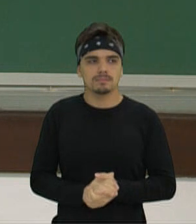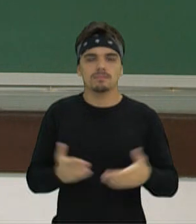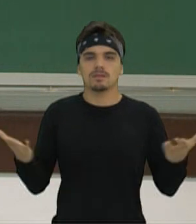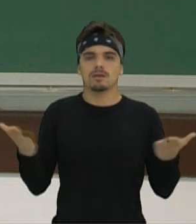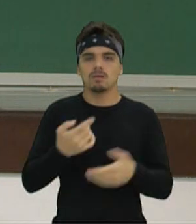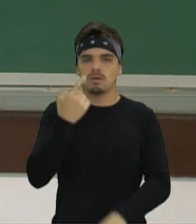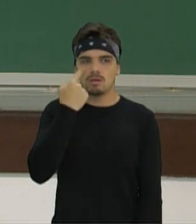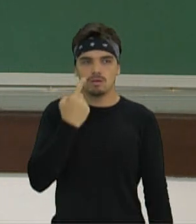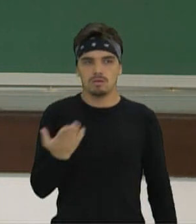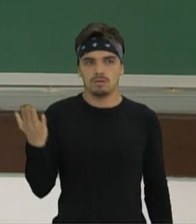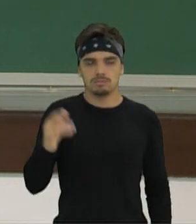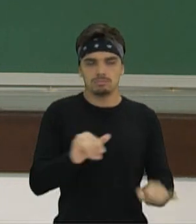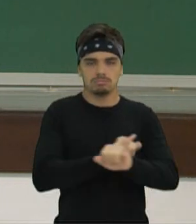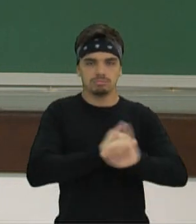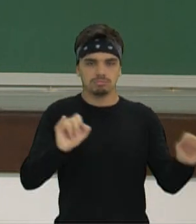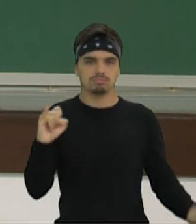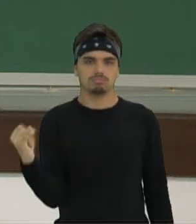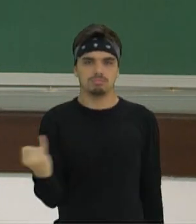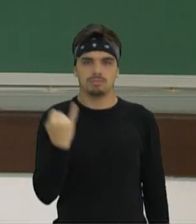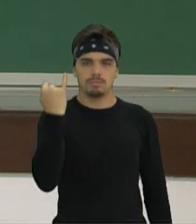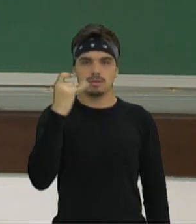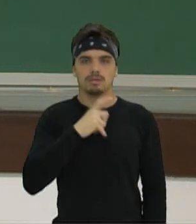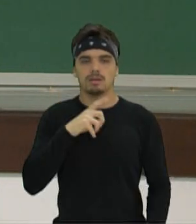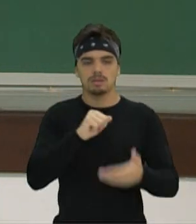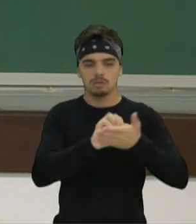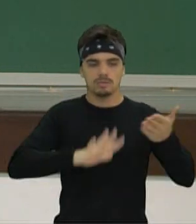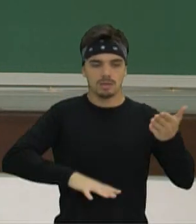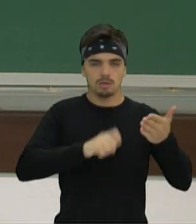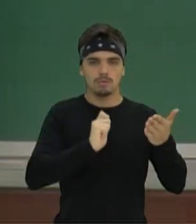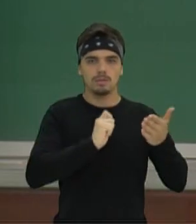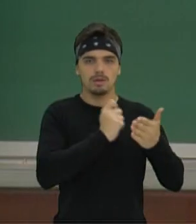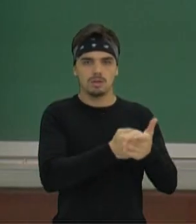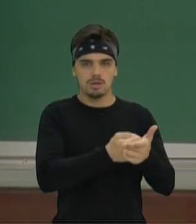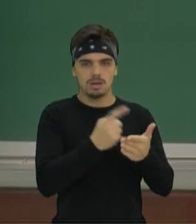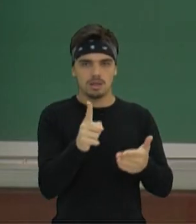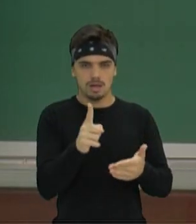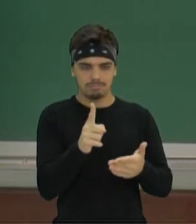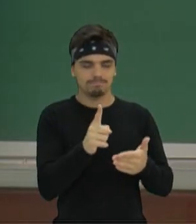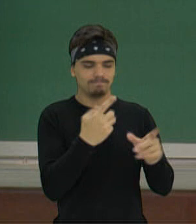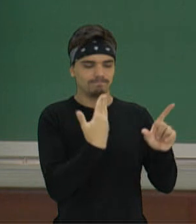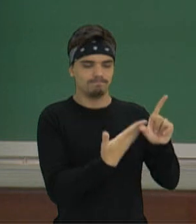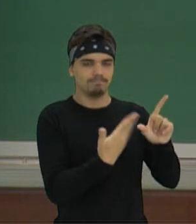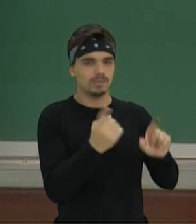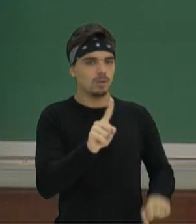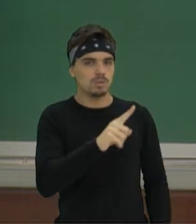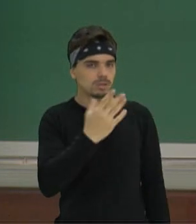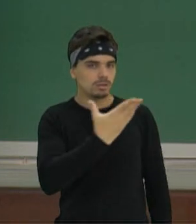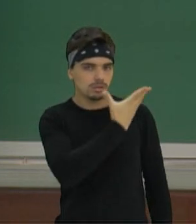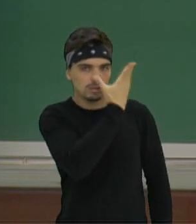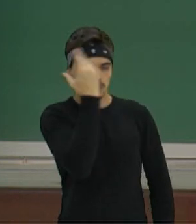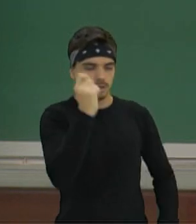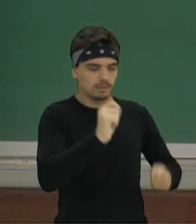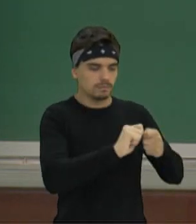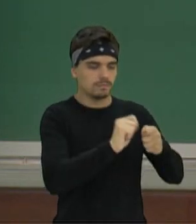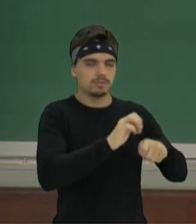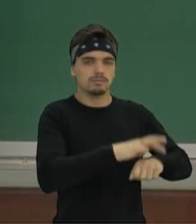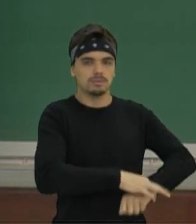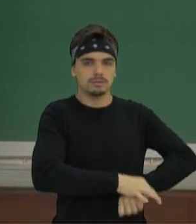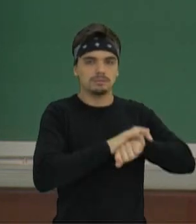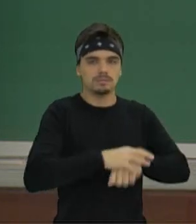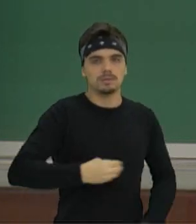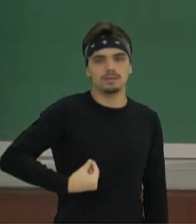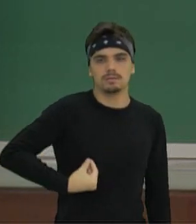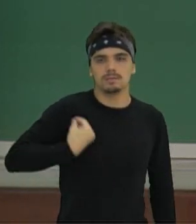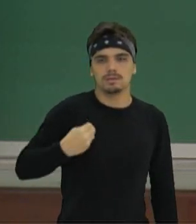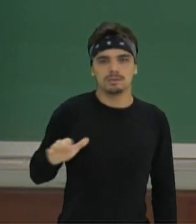Pessoal, aqueles recados importantes, né? Atividade obrigatória no Classroom, não esqueçam de realizar essa atividade para poder garantir a tua